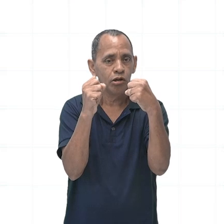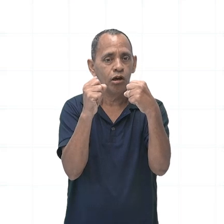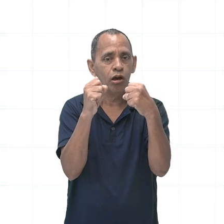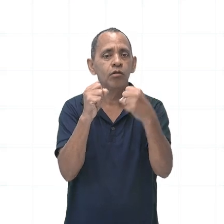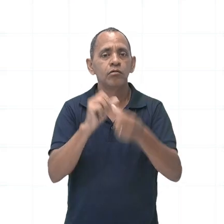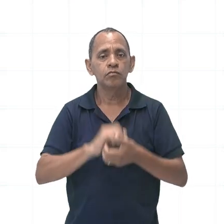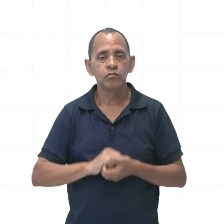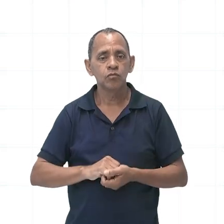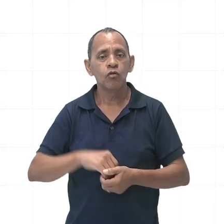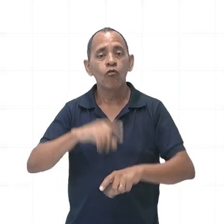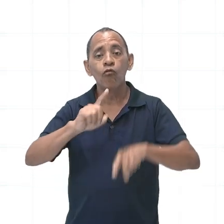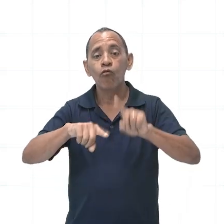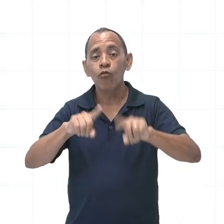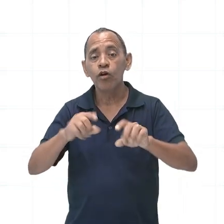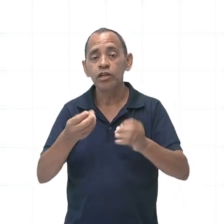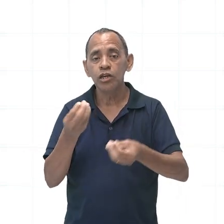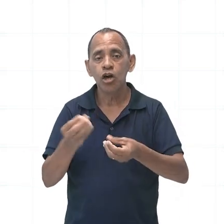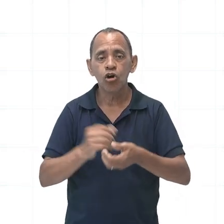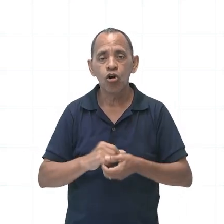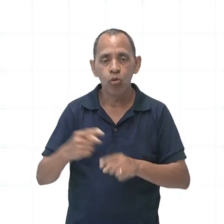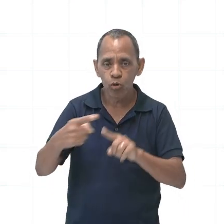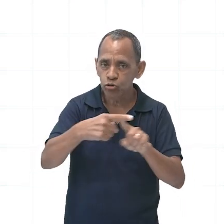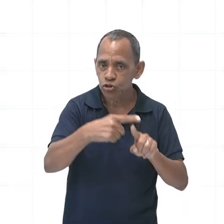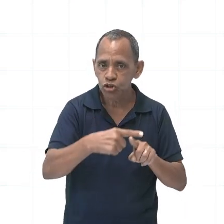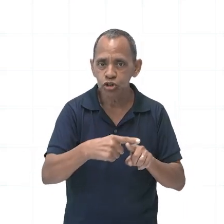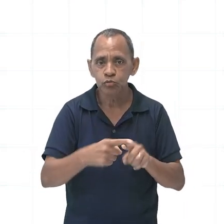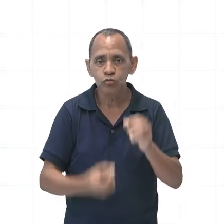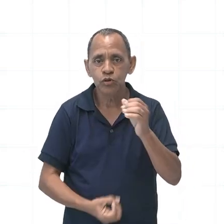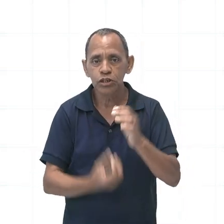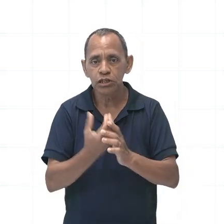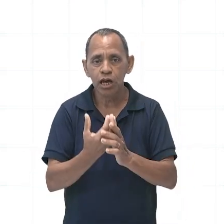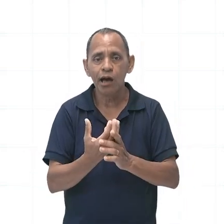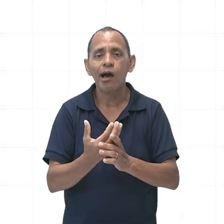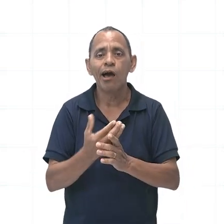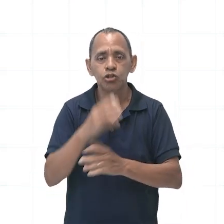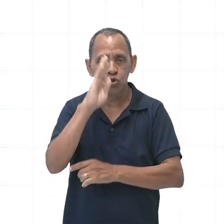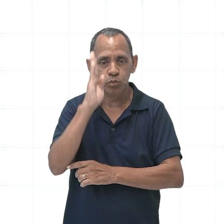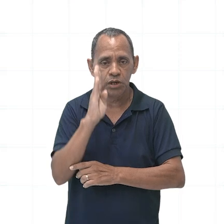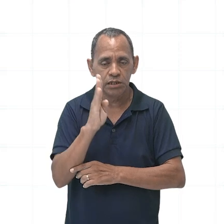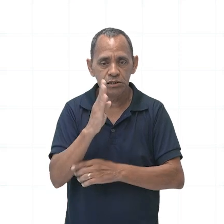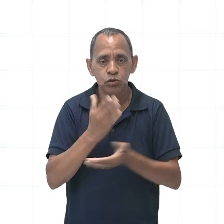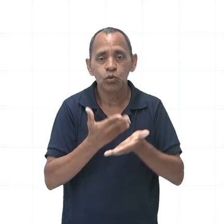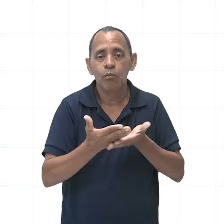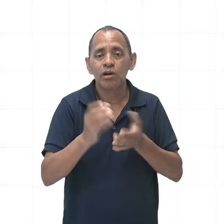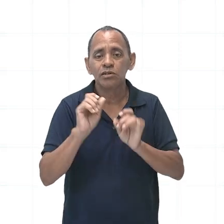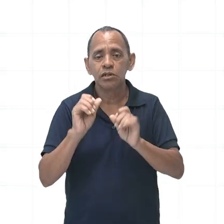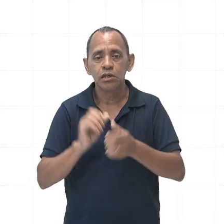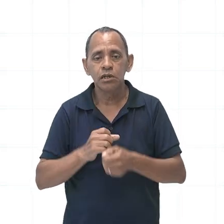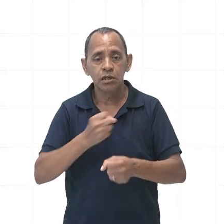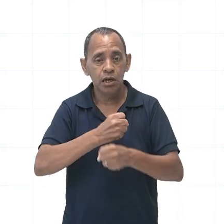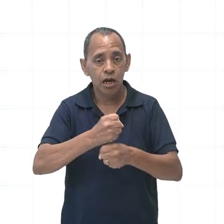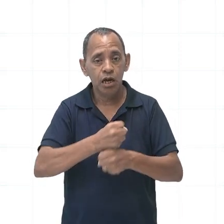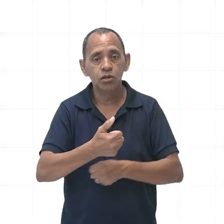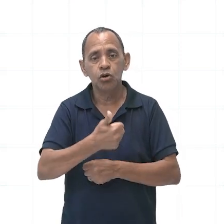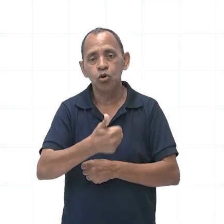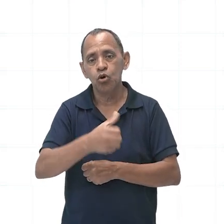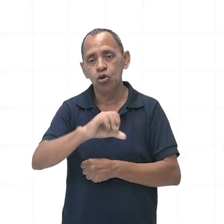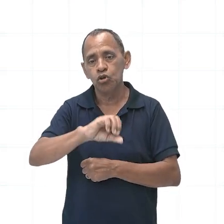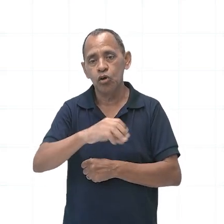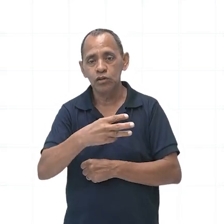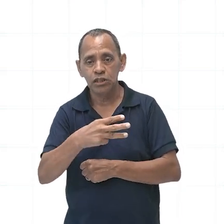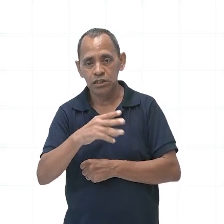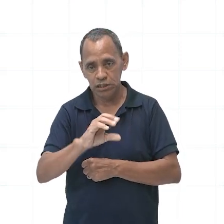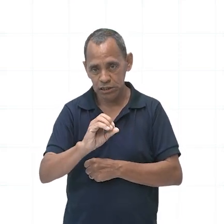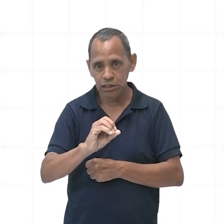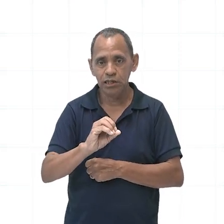da ginástica de academia. E ela surgiu aqui no nosso país, né, começou esse movimento aqui